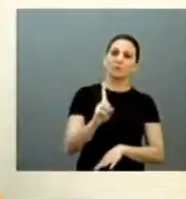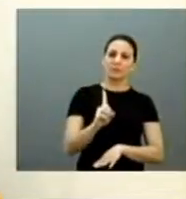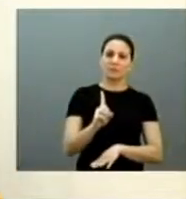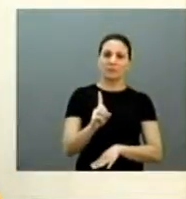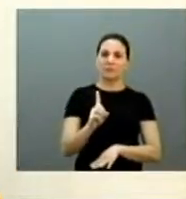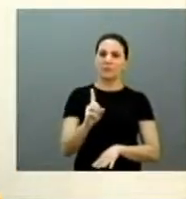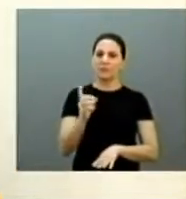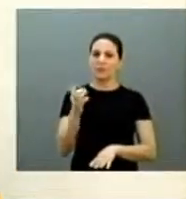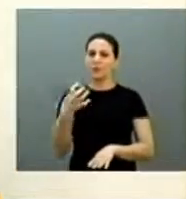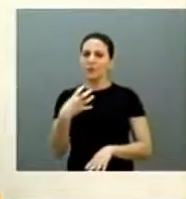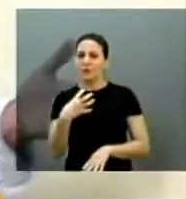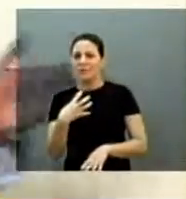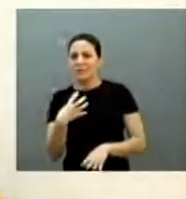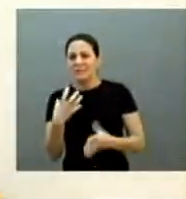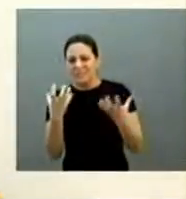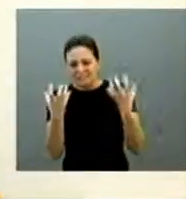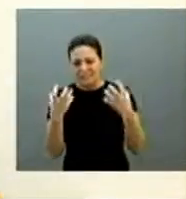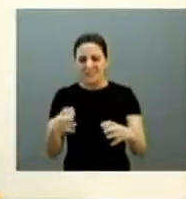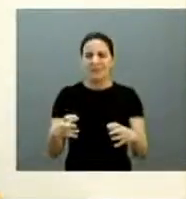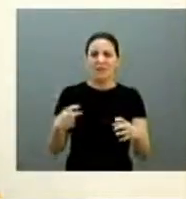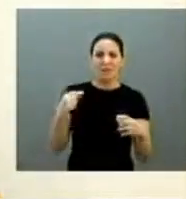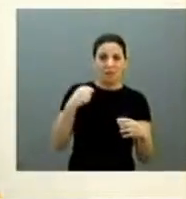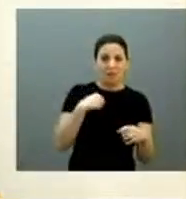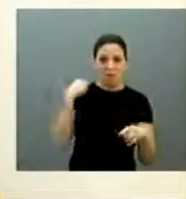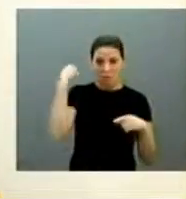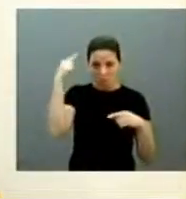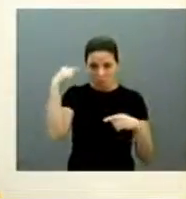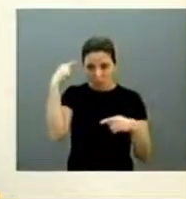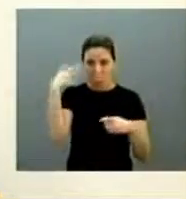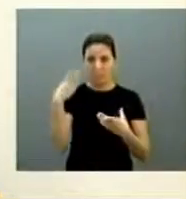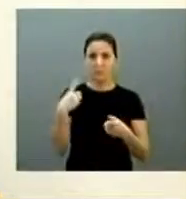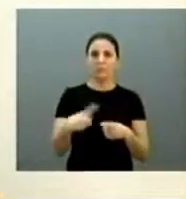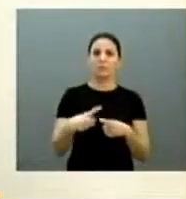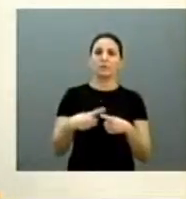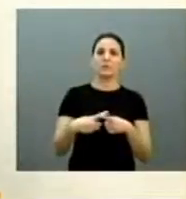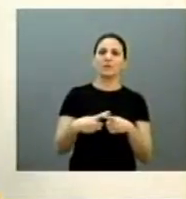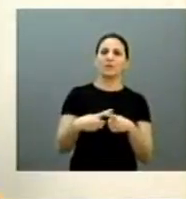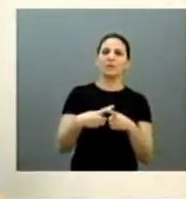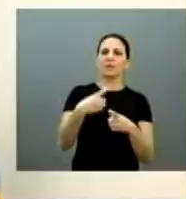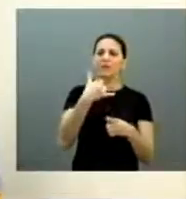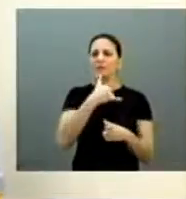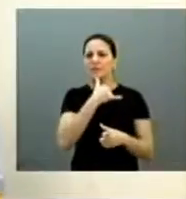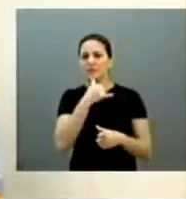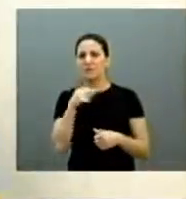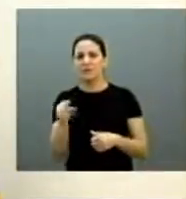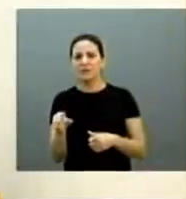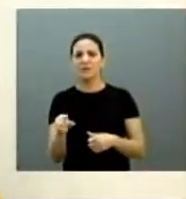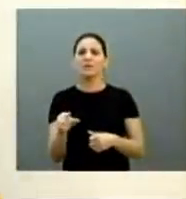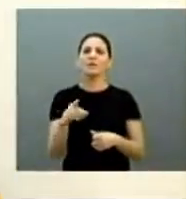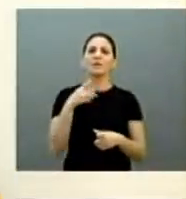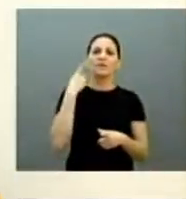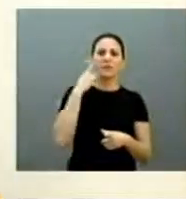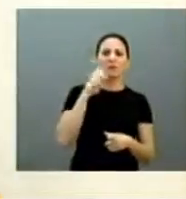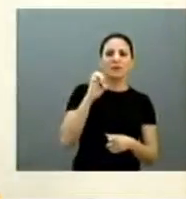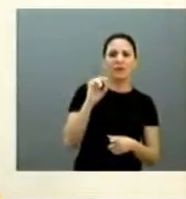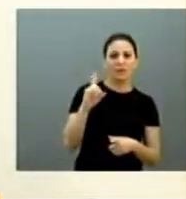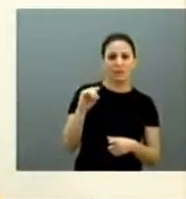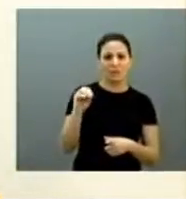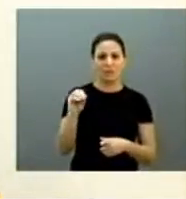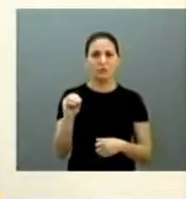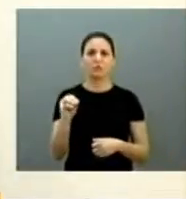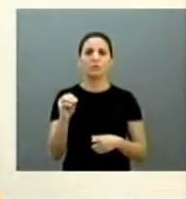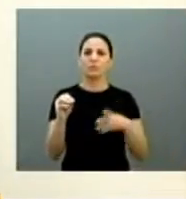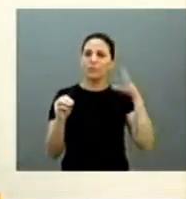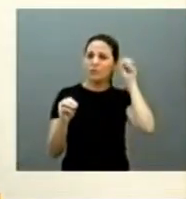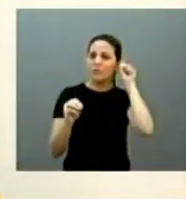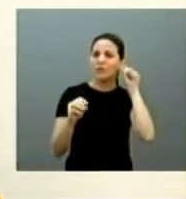Aí não dá para aceitar dizendo que eu estou ficando louco. Se alguém tem problema de depressão, vem falar com o vereador Ed Lopes que vai piorar, ouvido o líder do governo